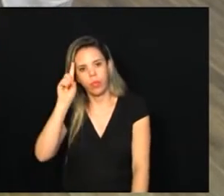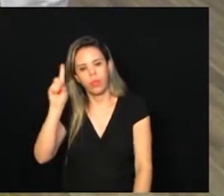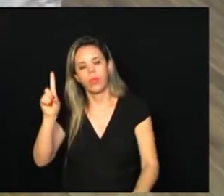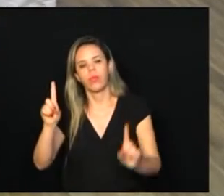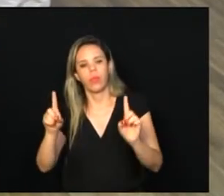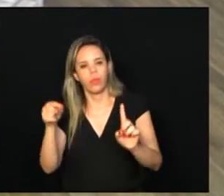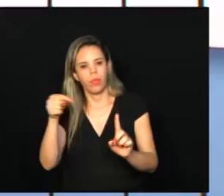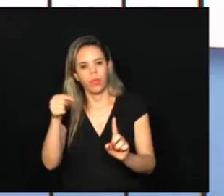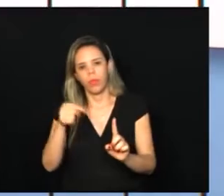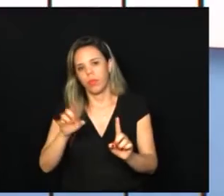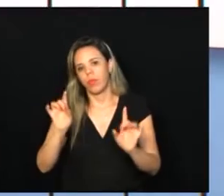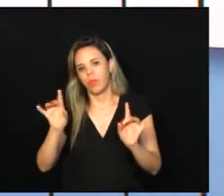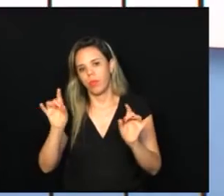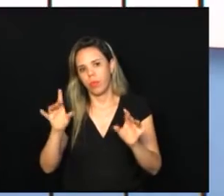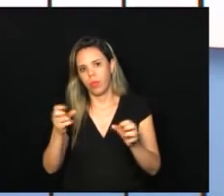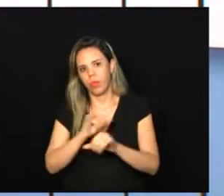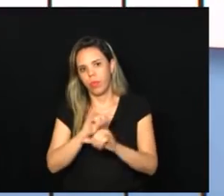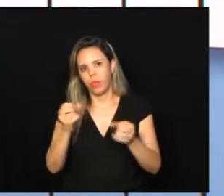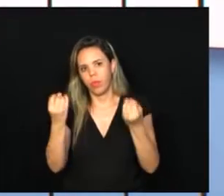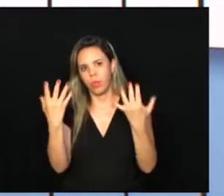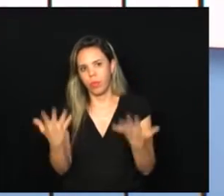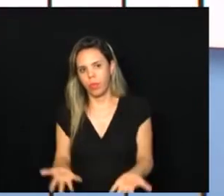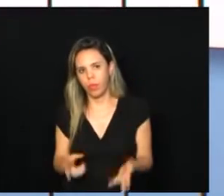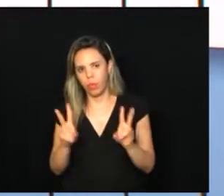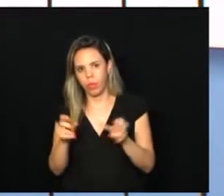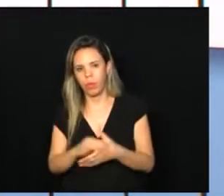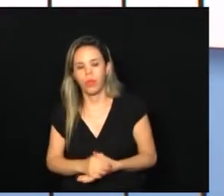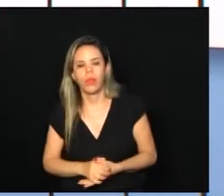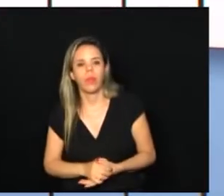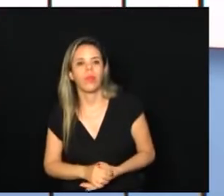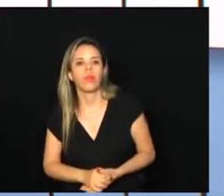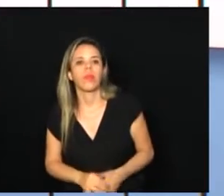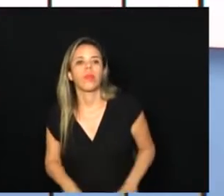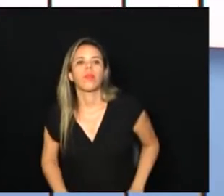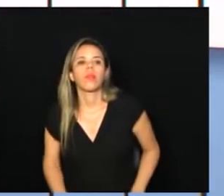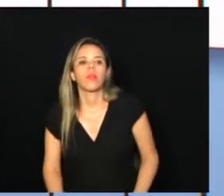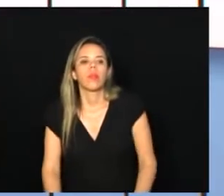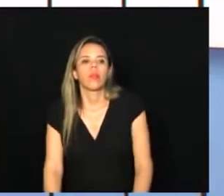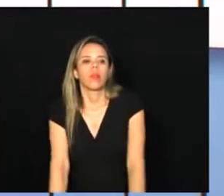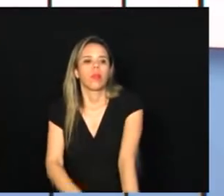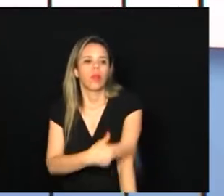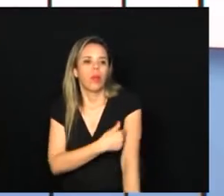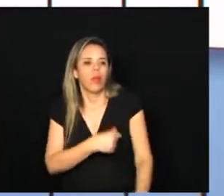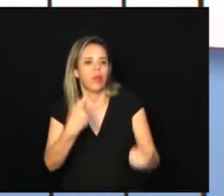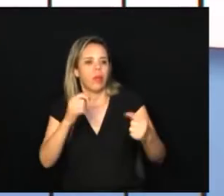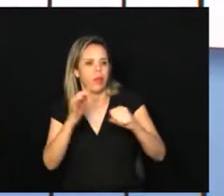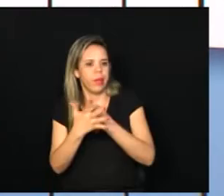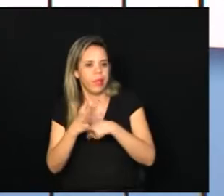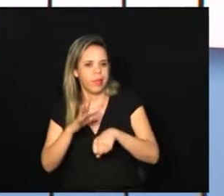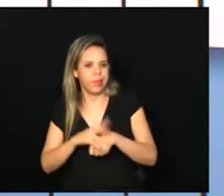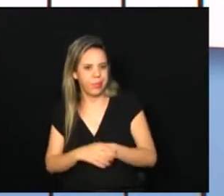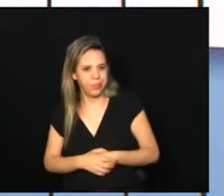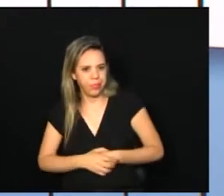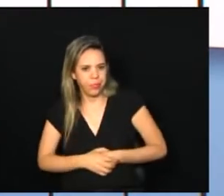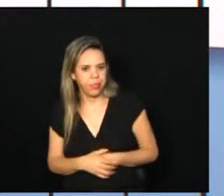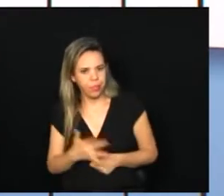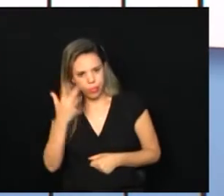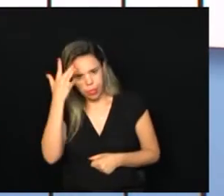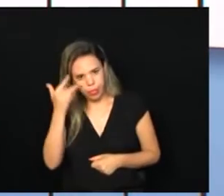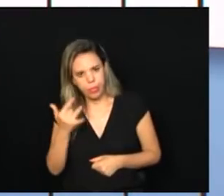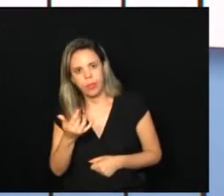D. A gente tem bastante informação importante a respeito da vacinação contra a Covid-19. E